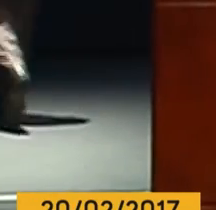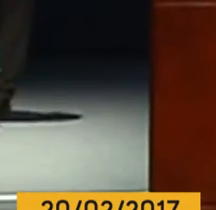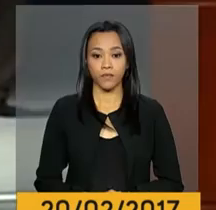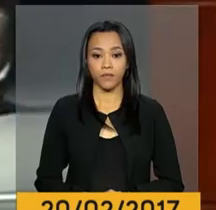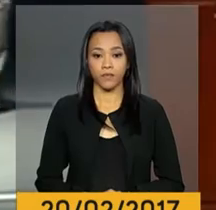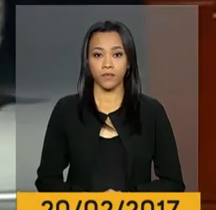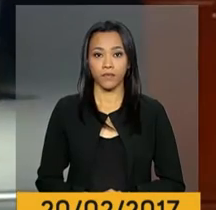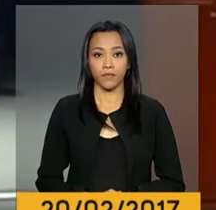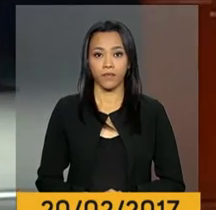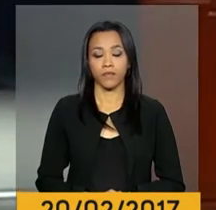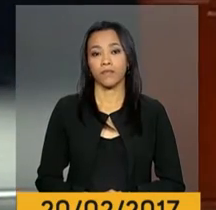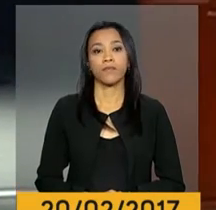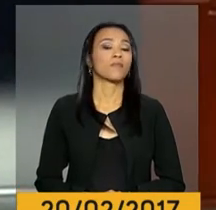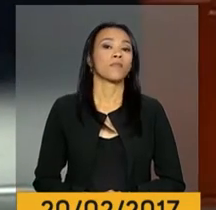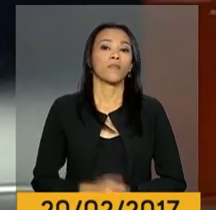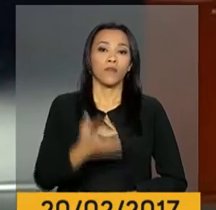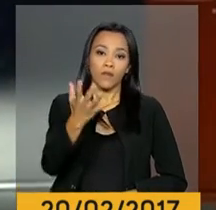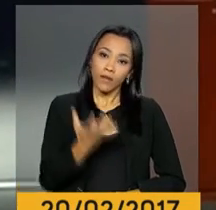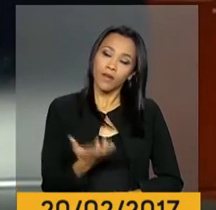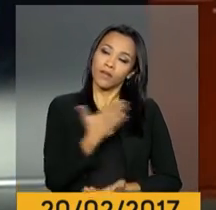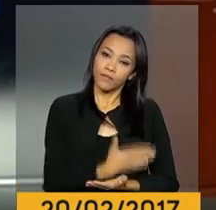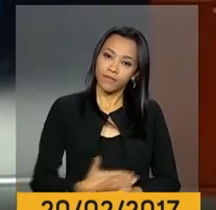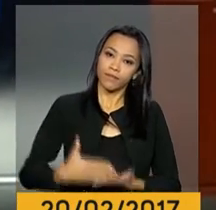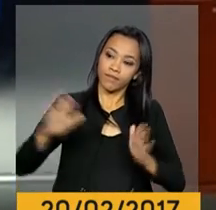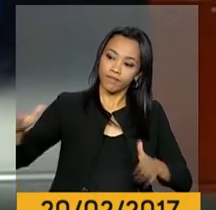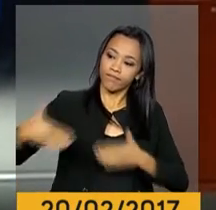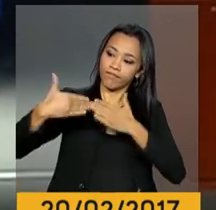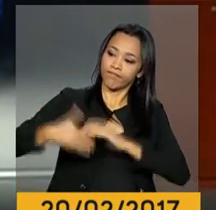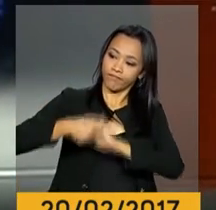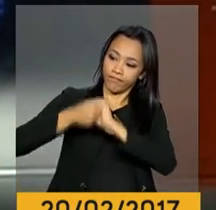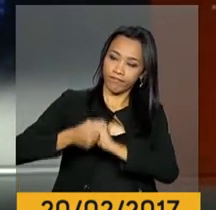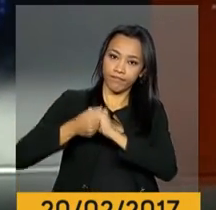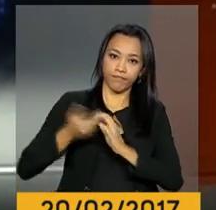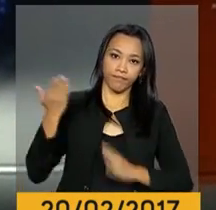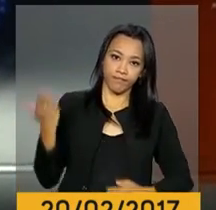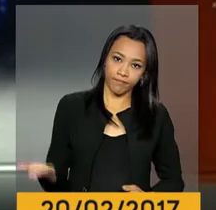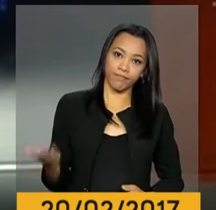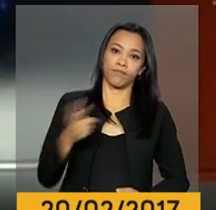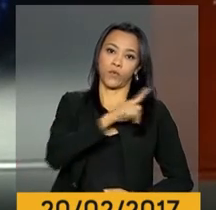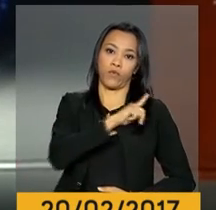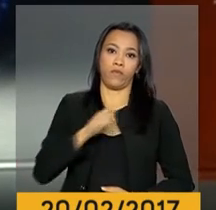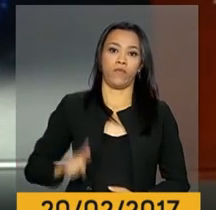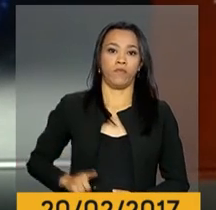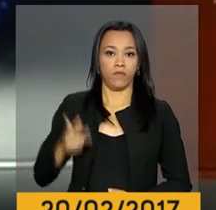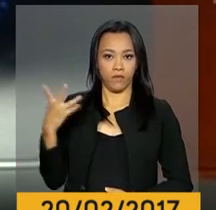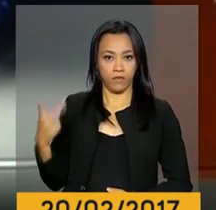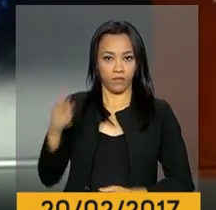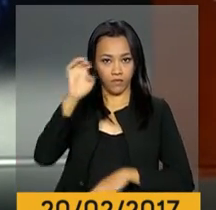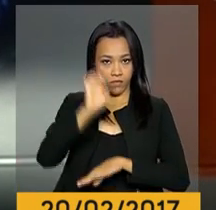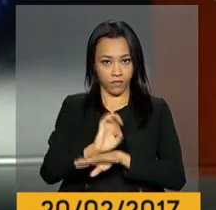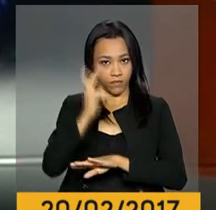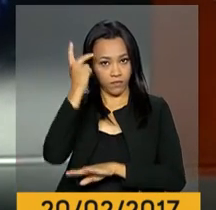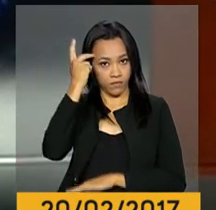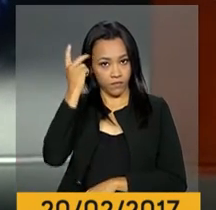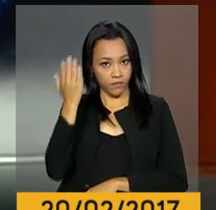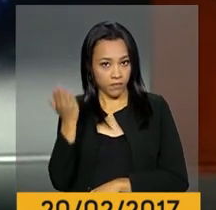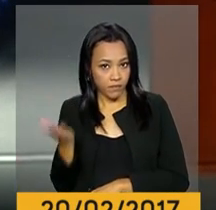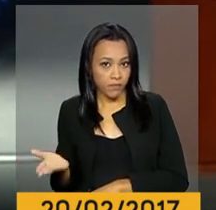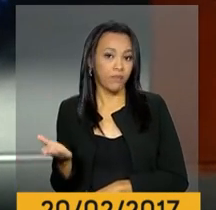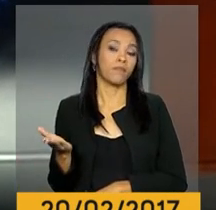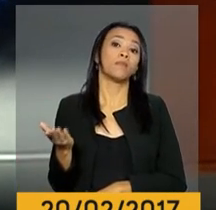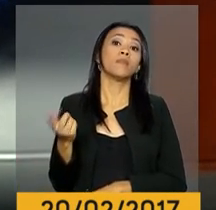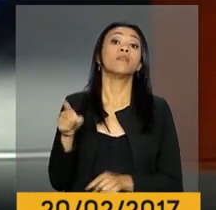Eu quero começar cumprimentando o nosso governador, Geraldo Alckmin, e a ele,